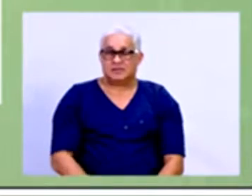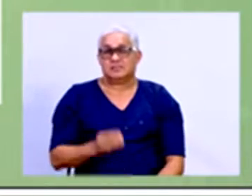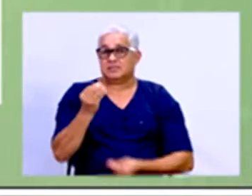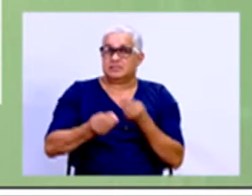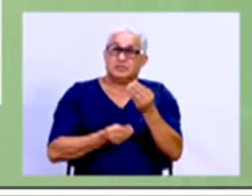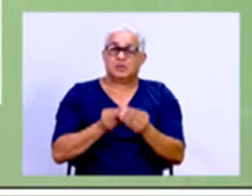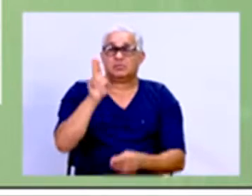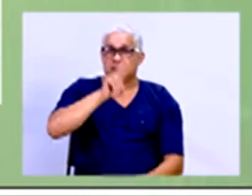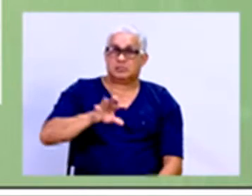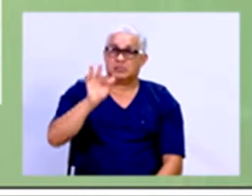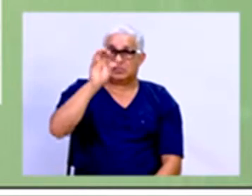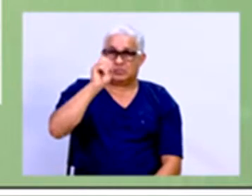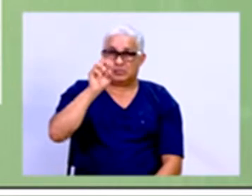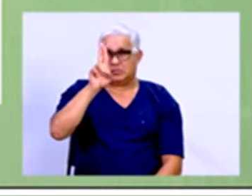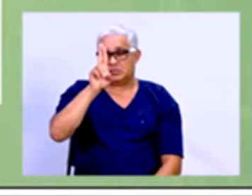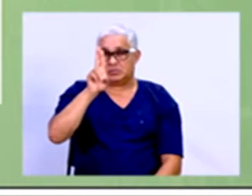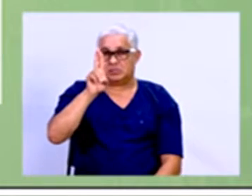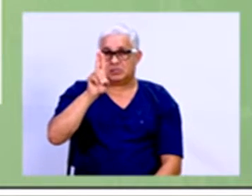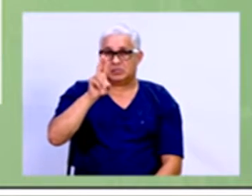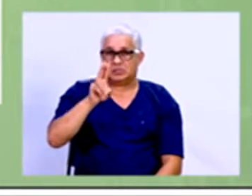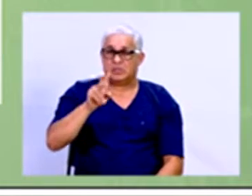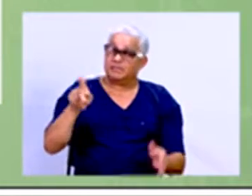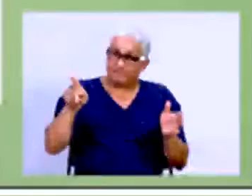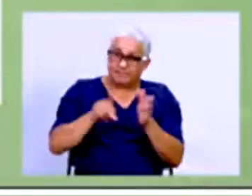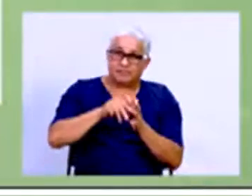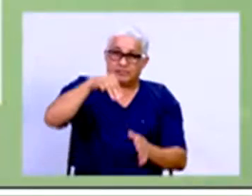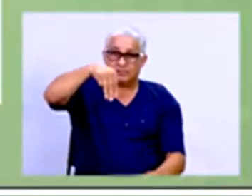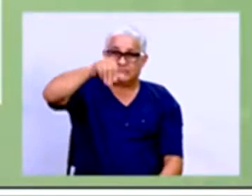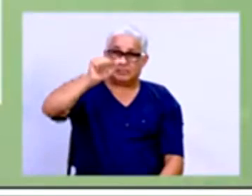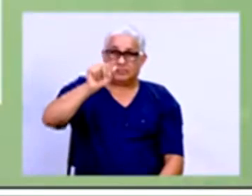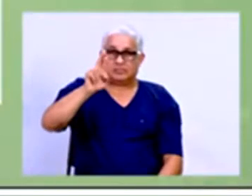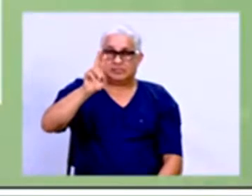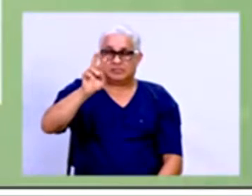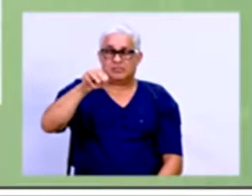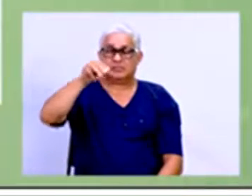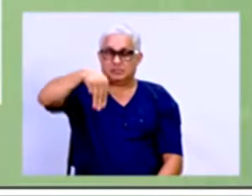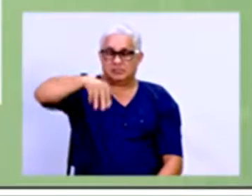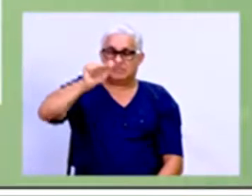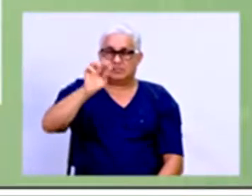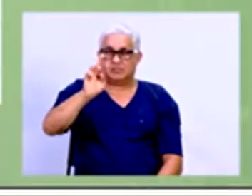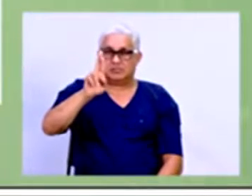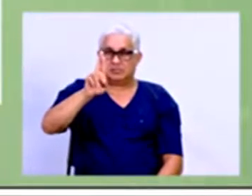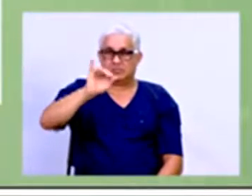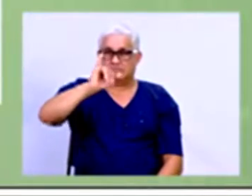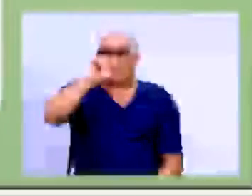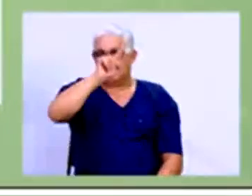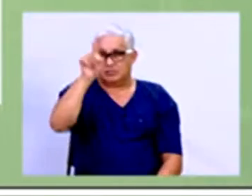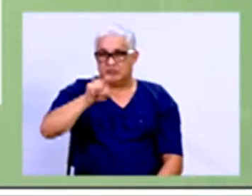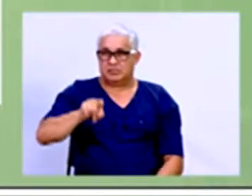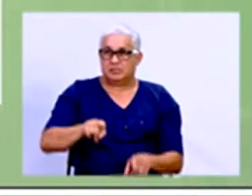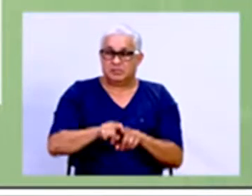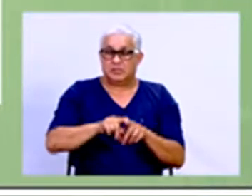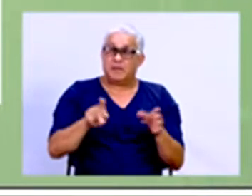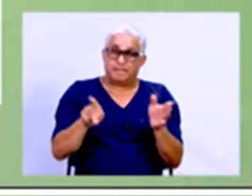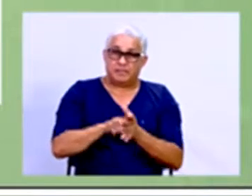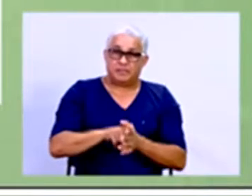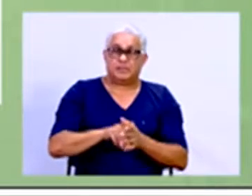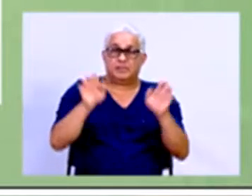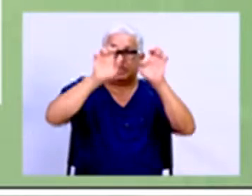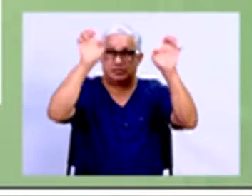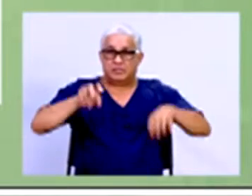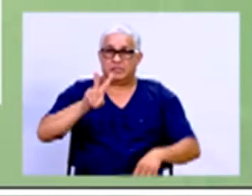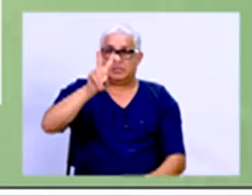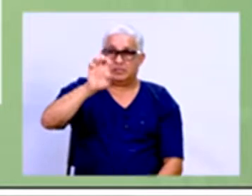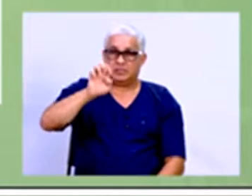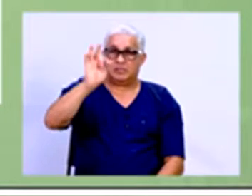for? Muito para matriz, para array também, enfim, para essas estruturas de vetores que a gente utiliza.